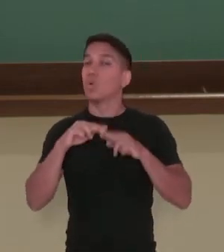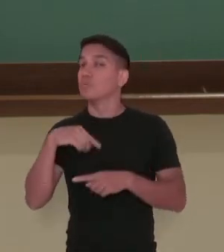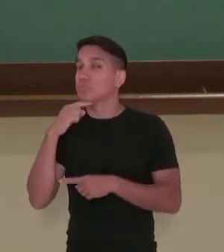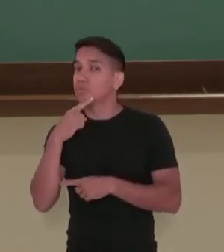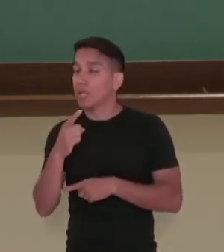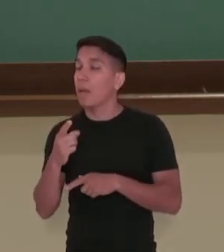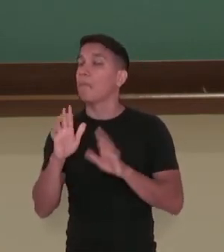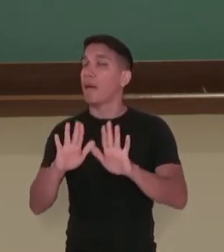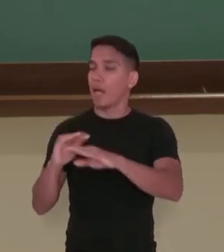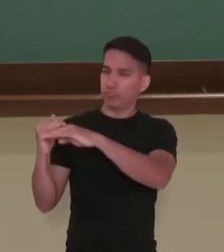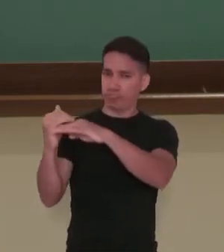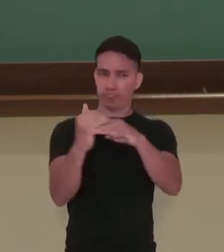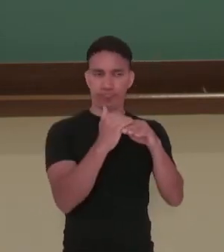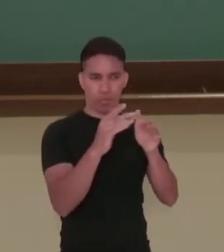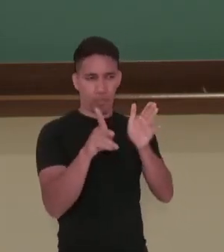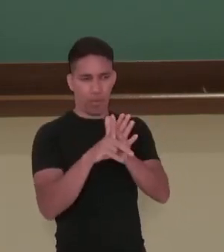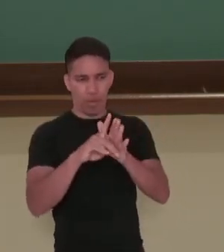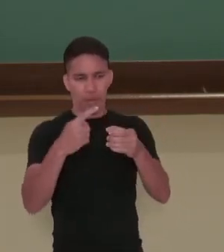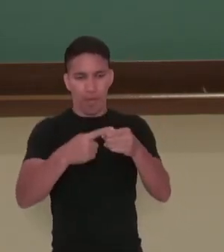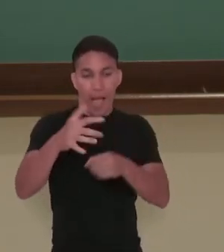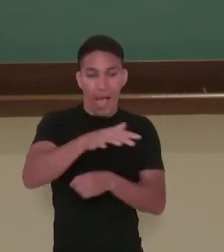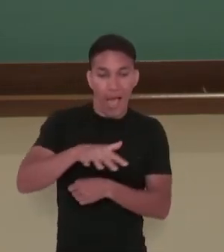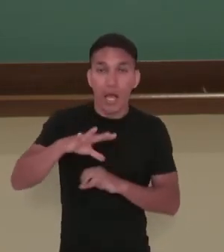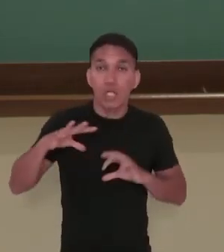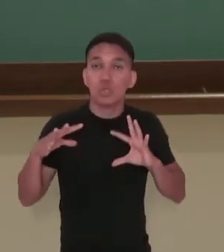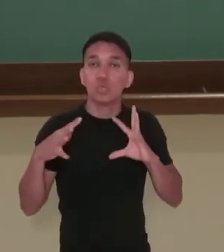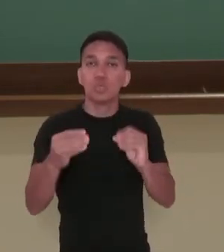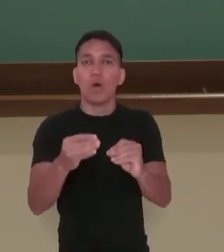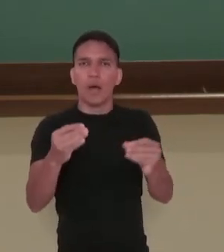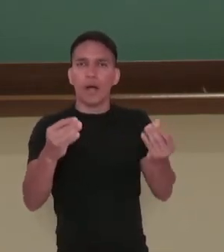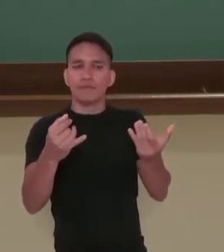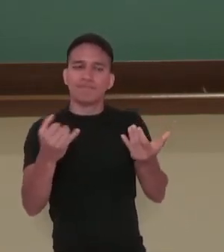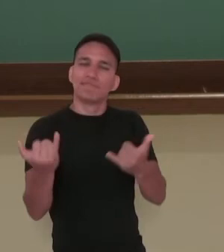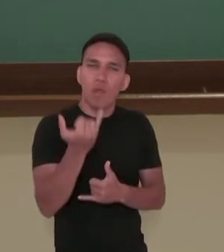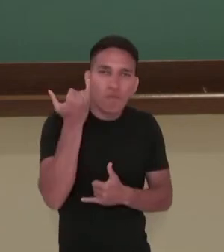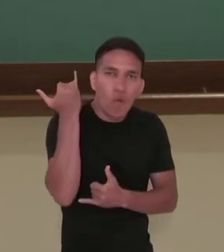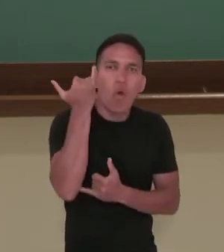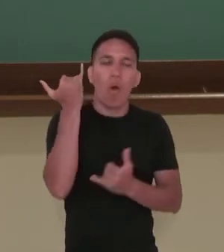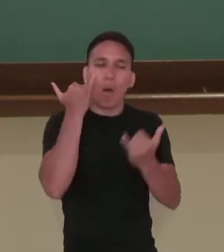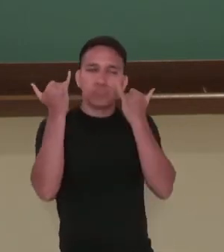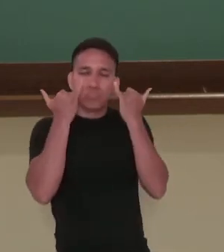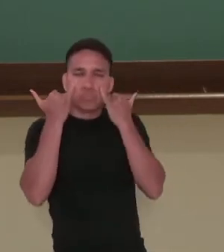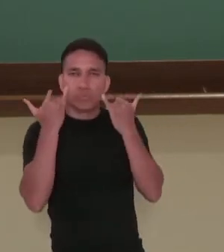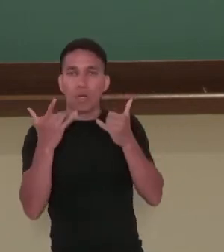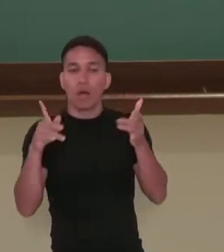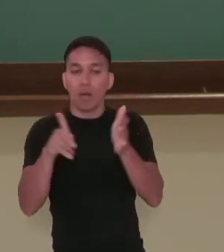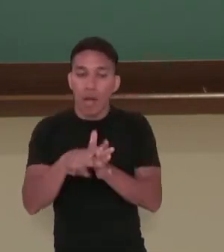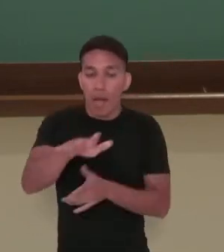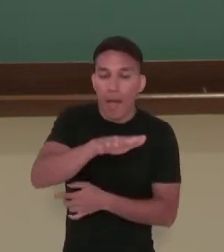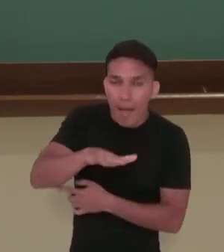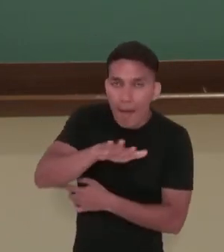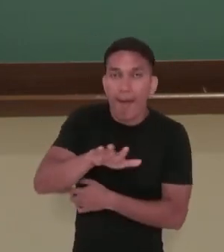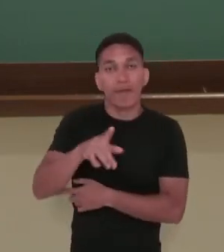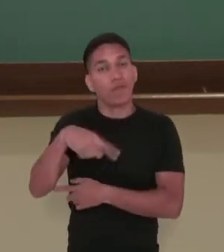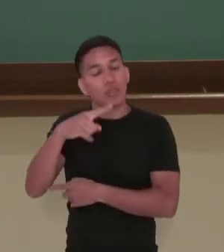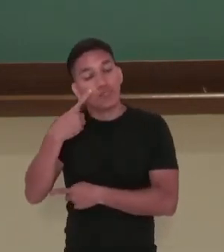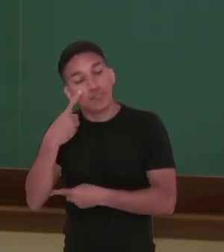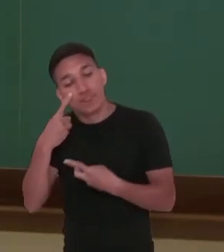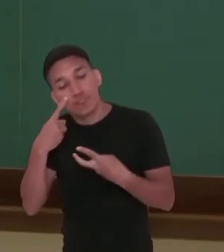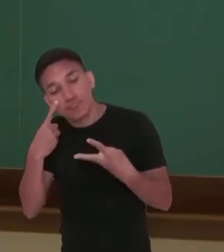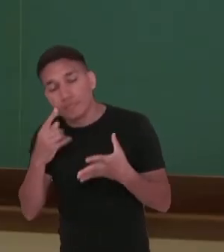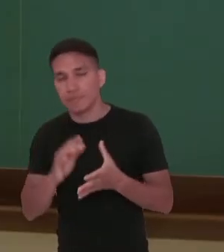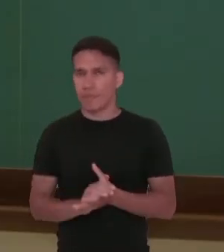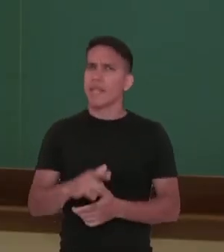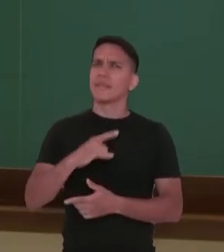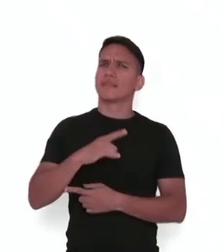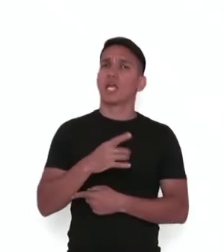dentro daquela proporção todas as propriedades possíveis daquele espaço que você está considerando. Nós temos 2